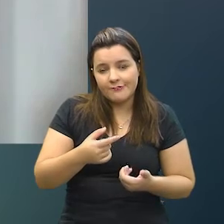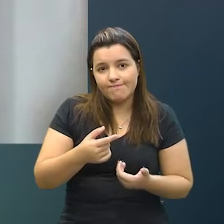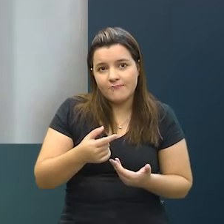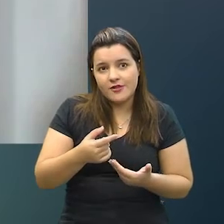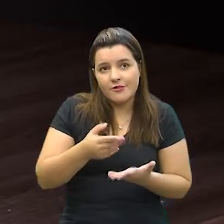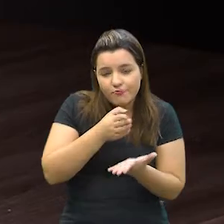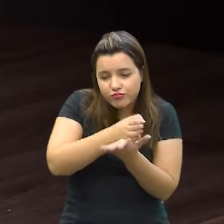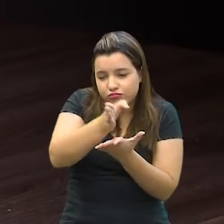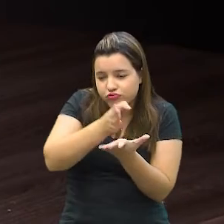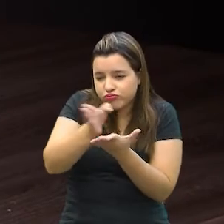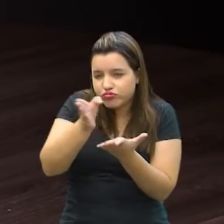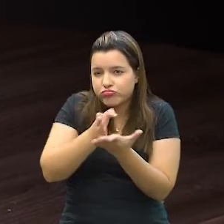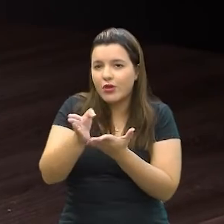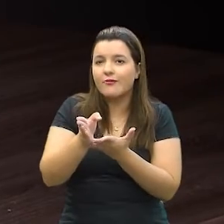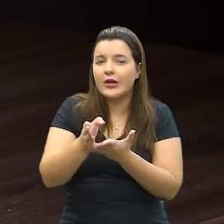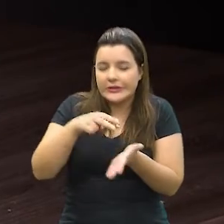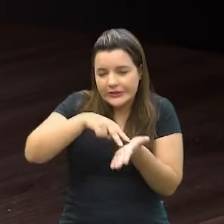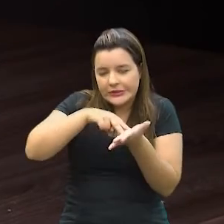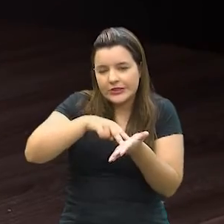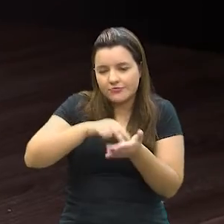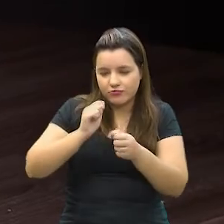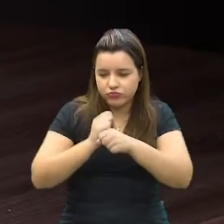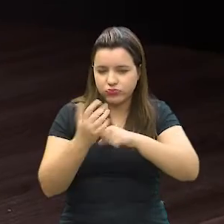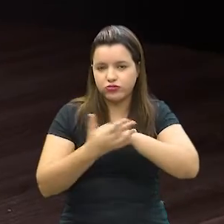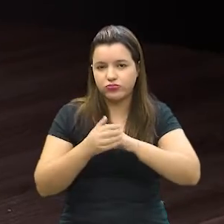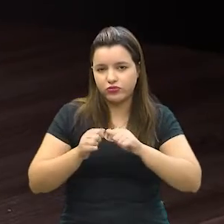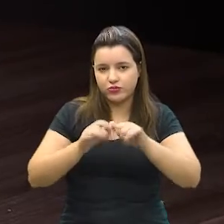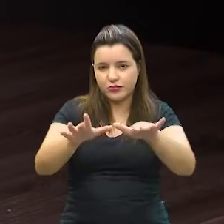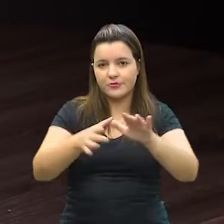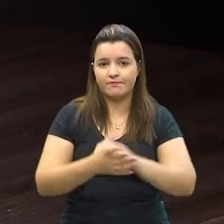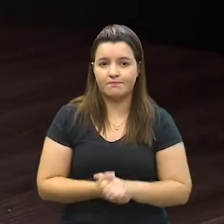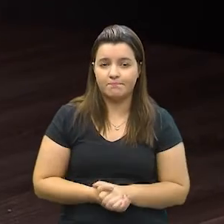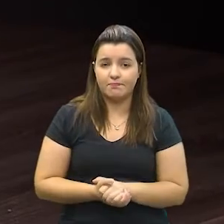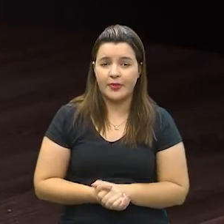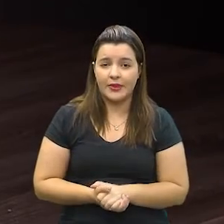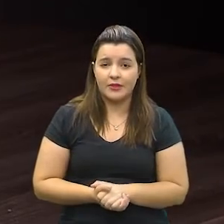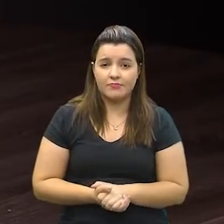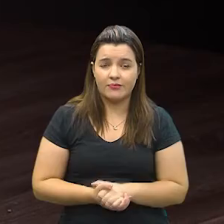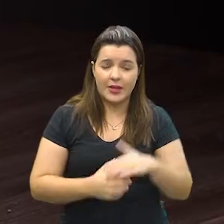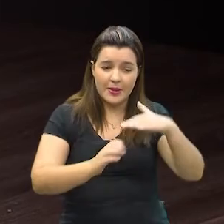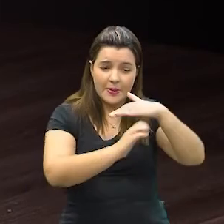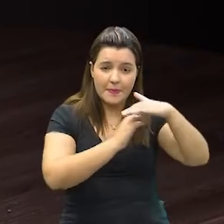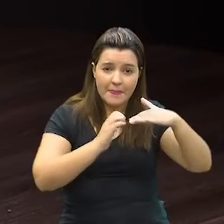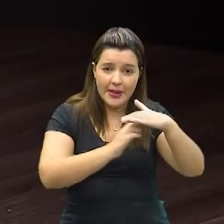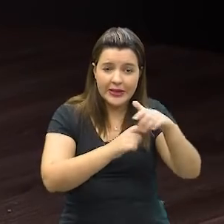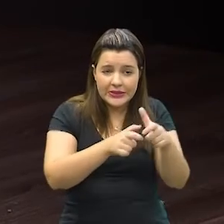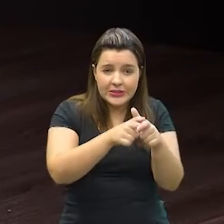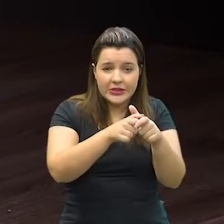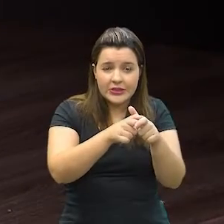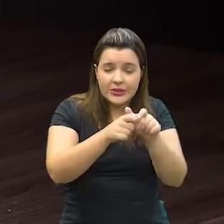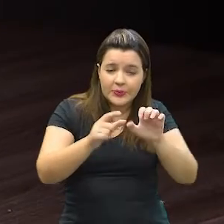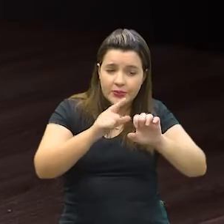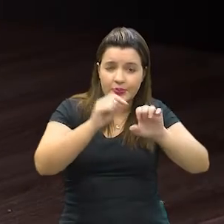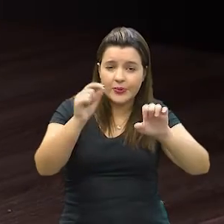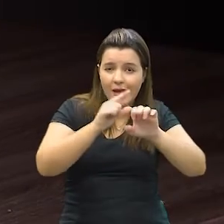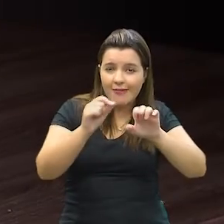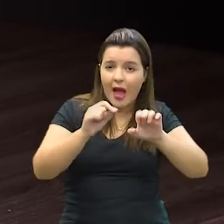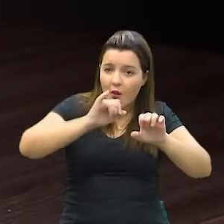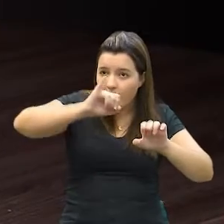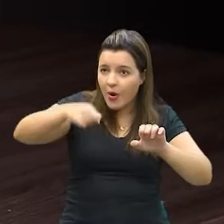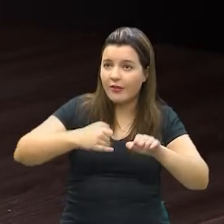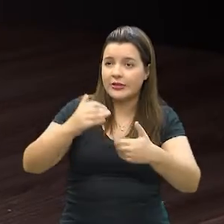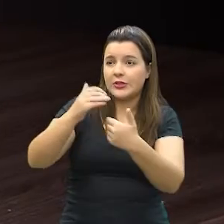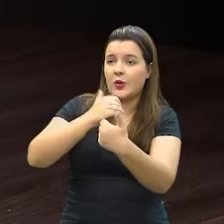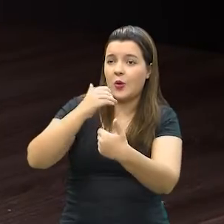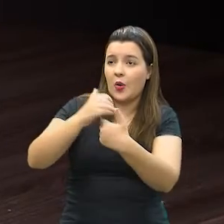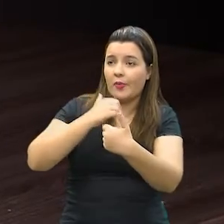situação. Para muitos empreendedores, essa consultoria do Sebrae foi o último suspiro para conseguir aí se